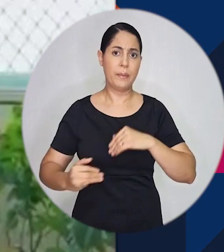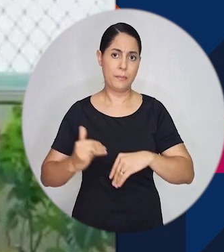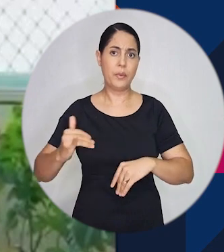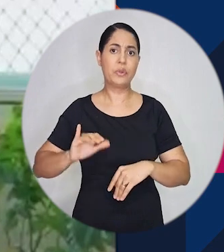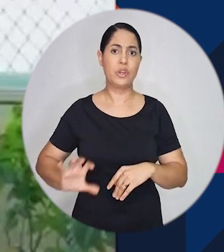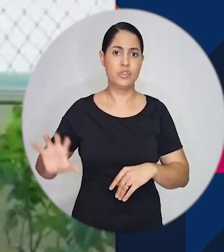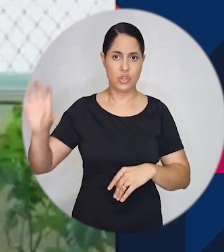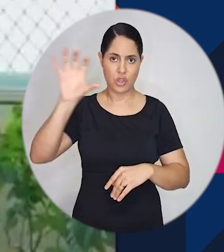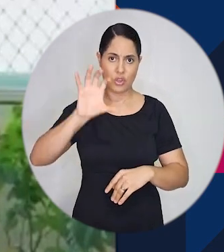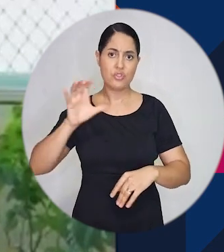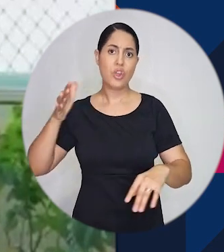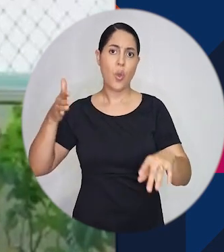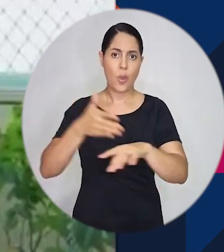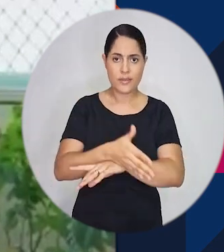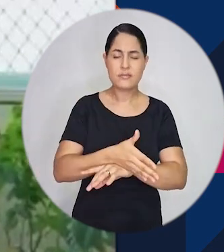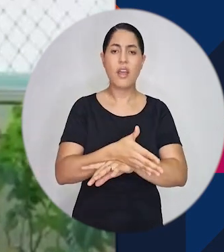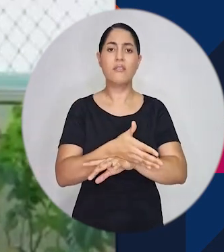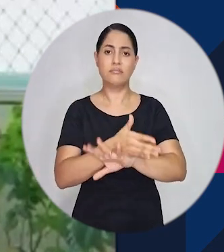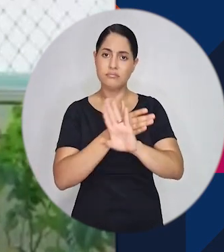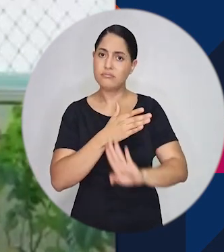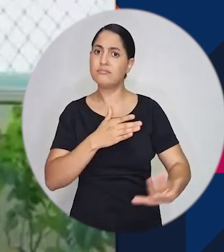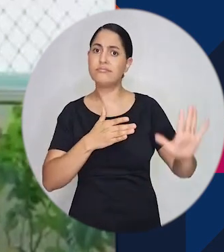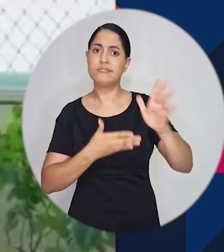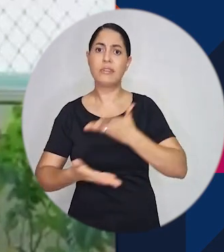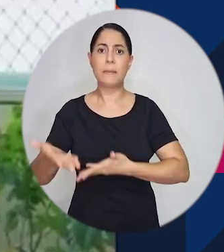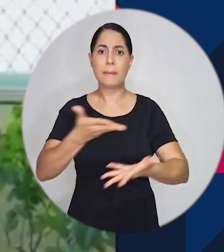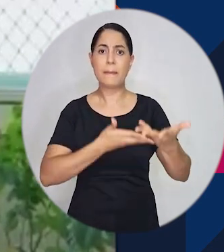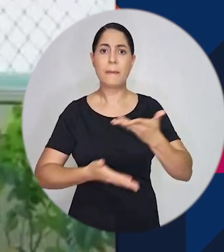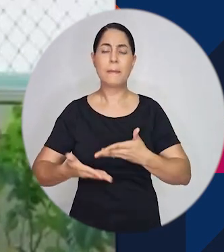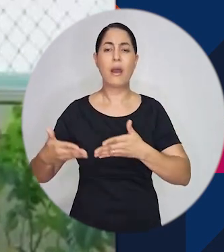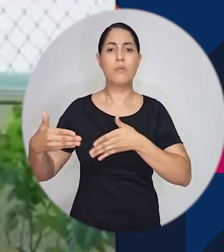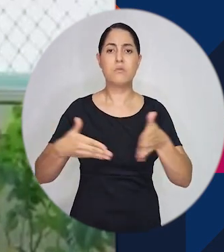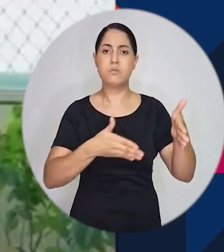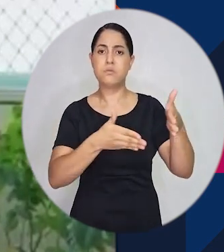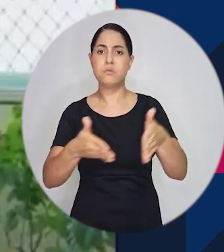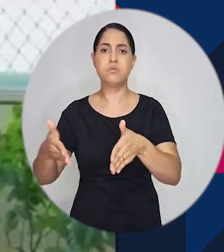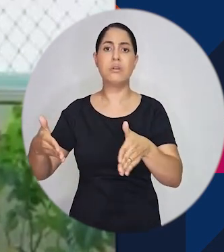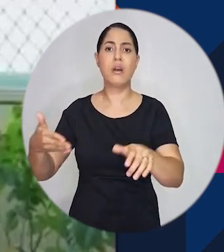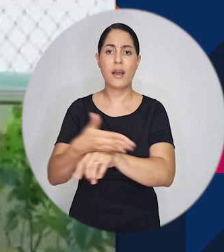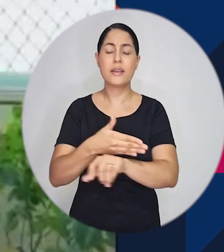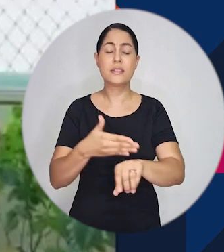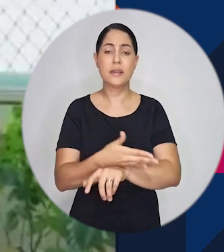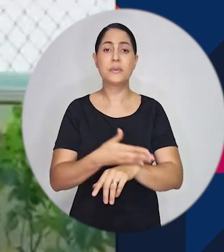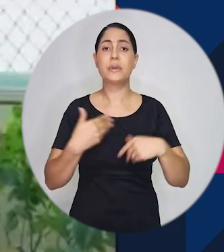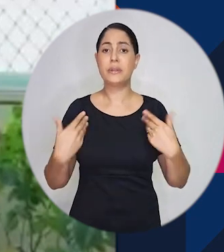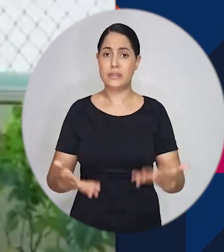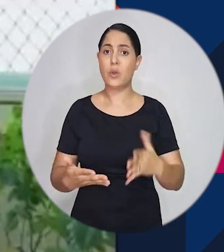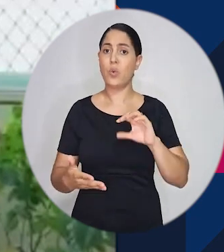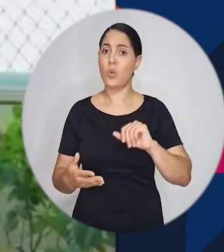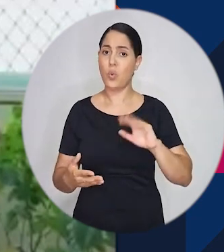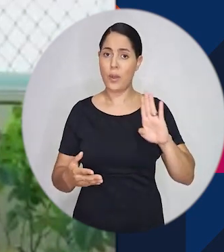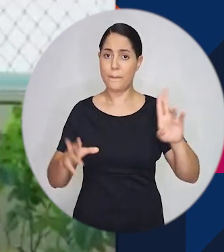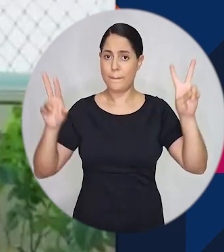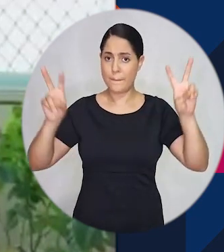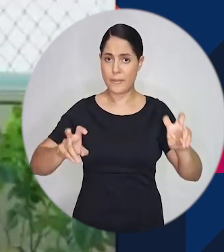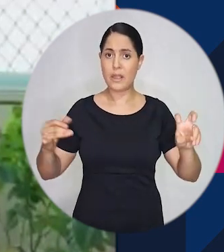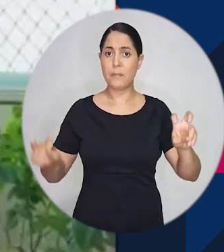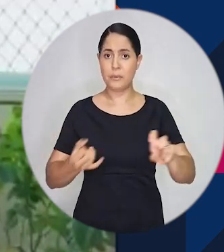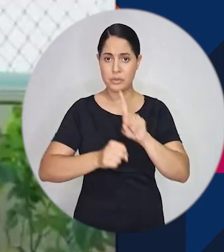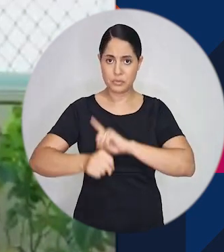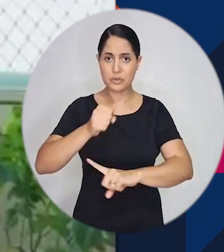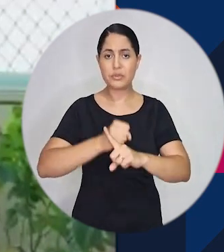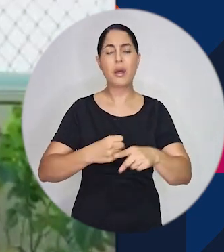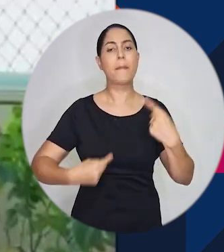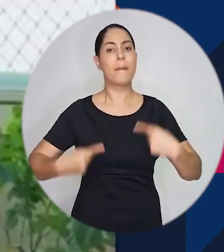essa pauta da integração regional. A OAB tem esse histórico, né, de travar debates em temas que